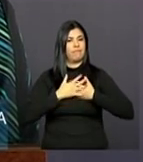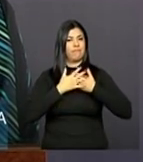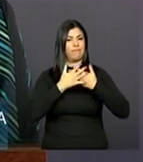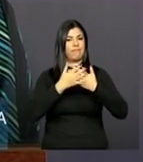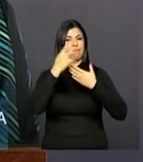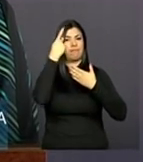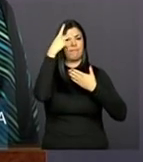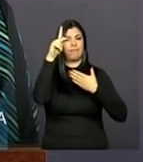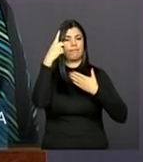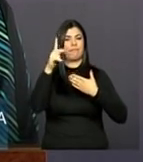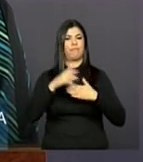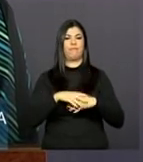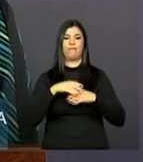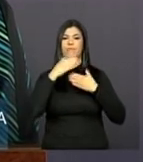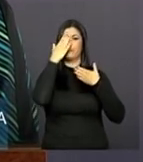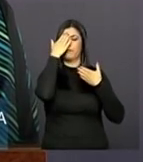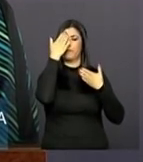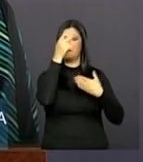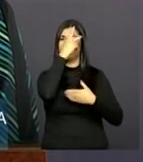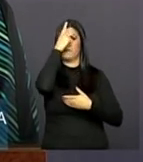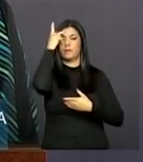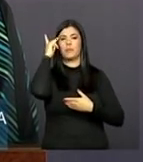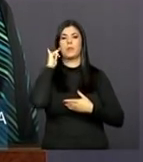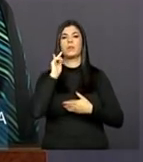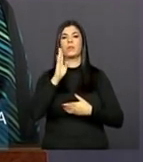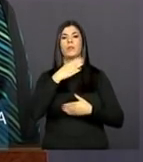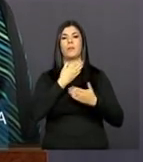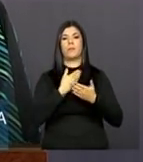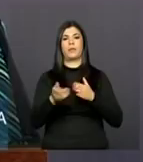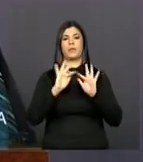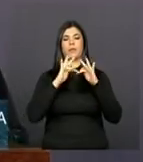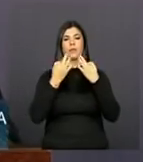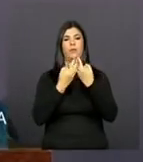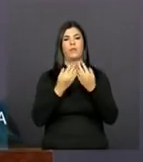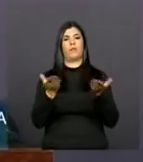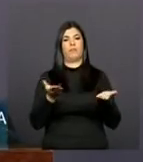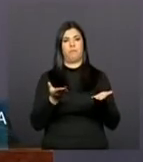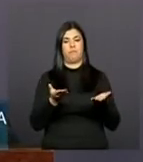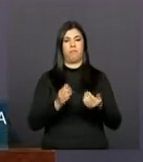agradecimento Aos familiares dos mortos e desaparecidos